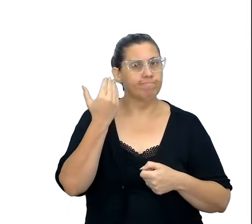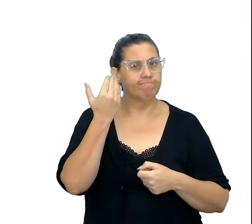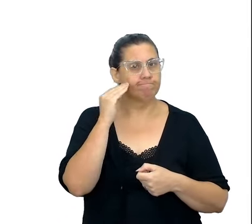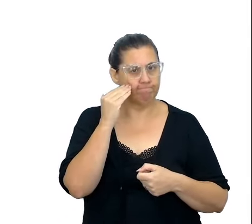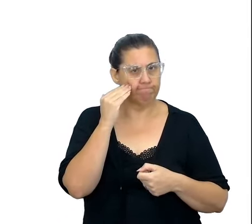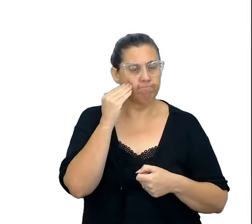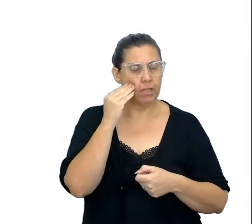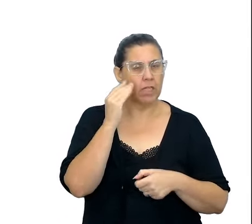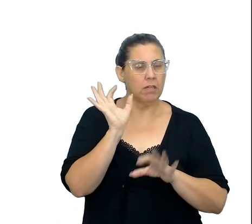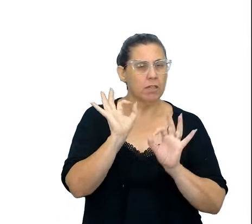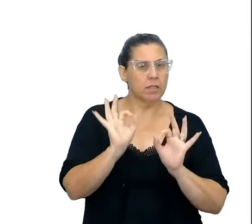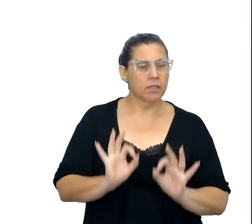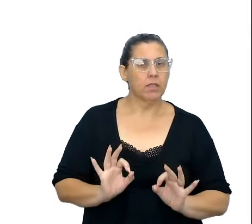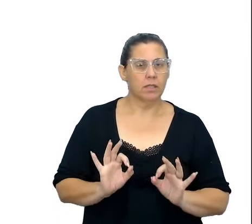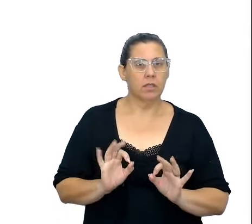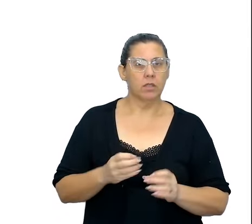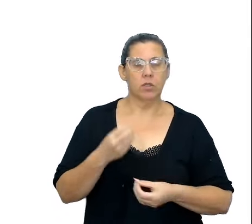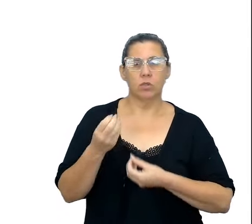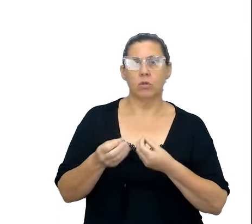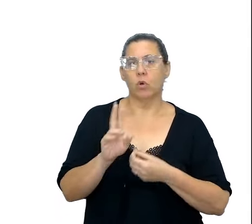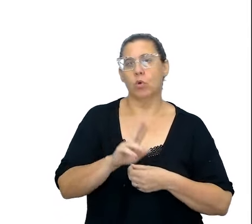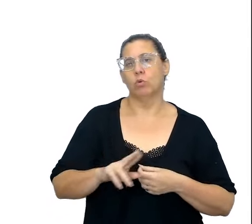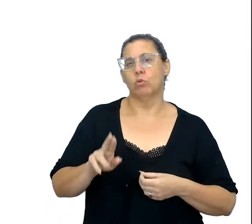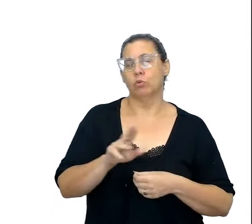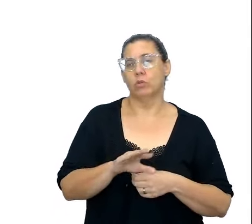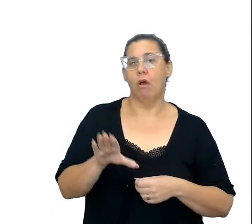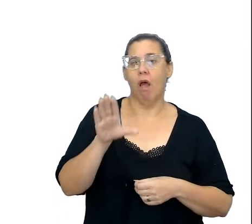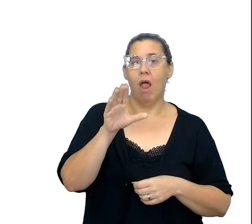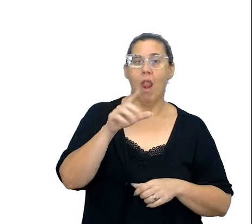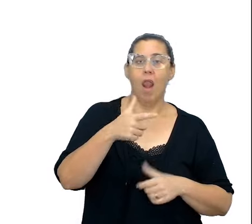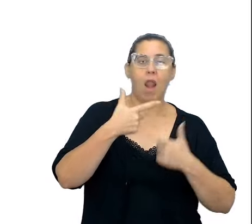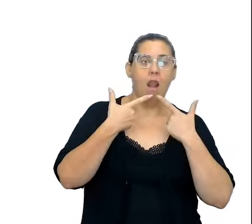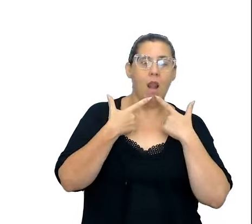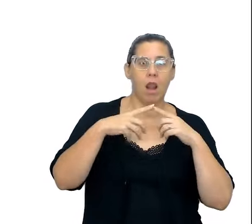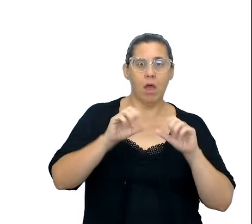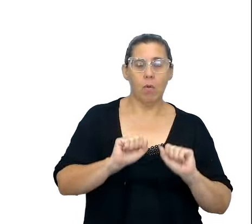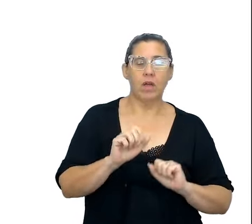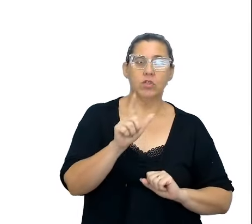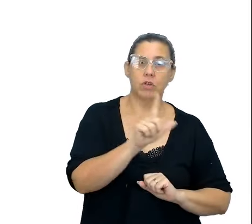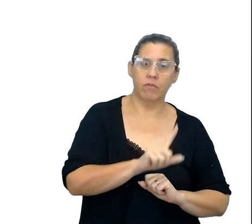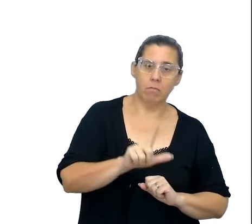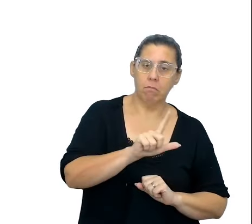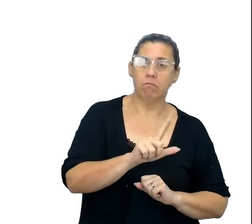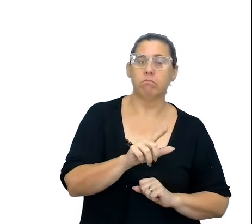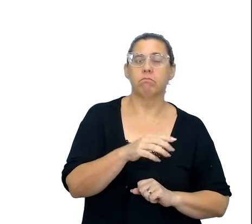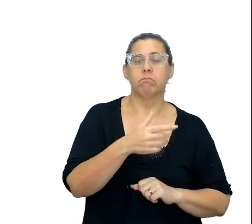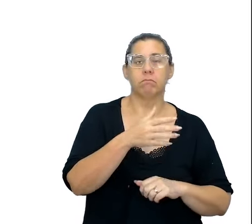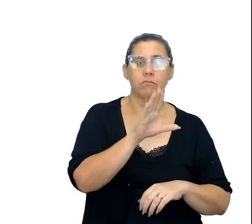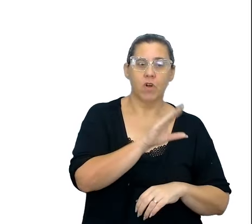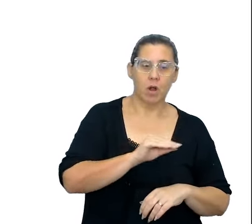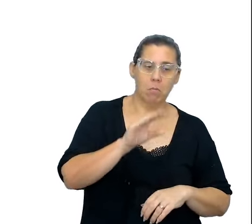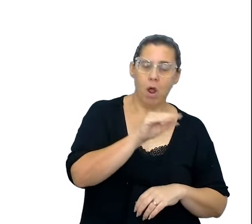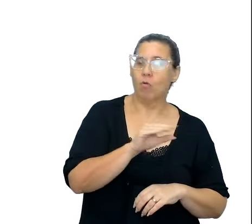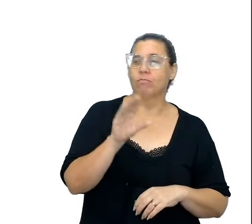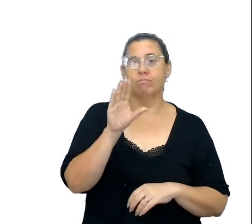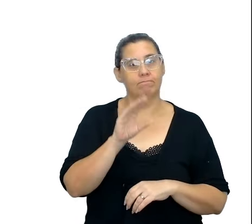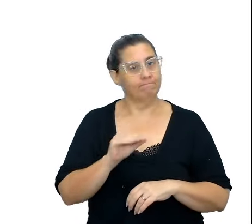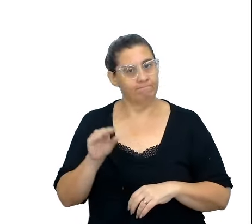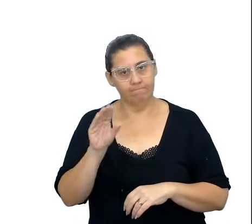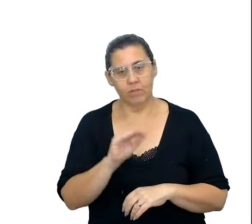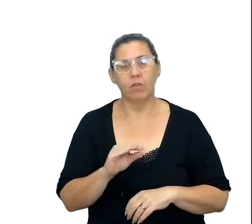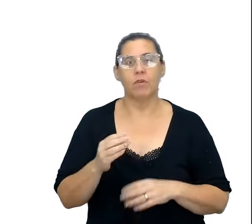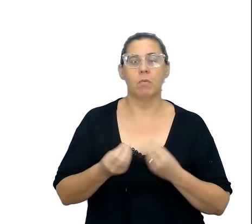compreenda muito bem essa questão da utilização da linguagem verbal, juntamente com a linguagem não verbal, e como que esse conjunto,